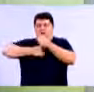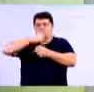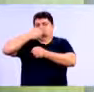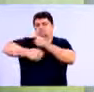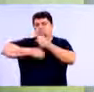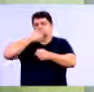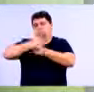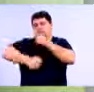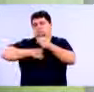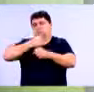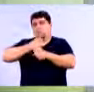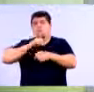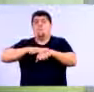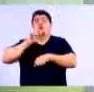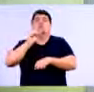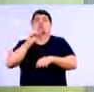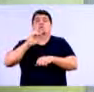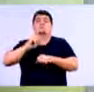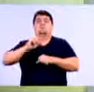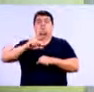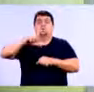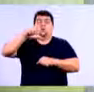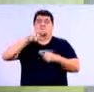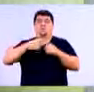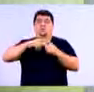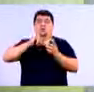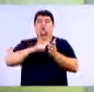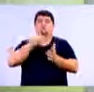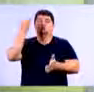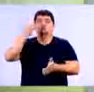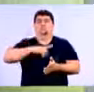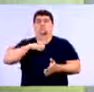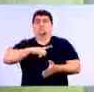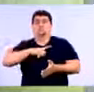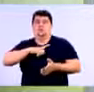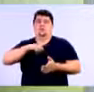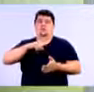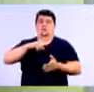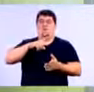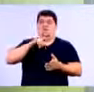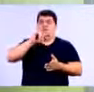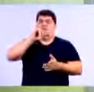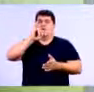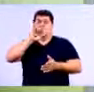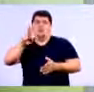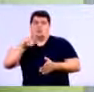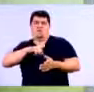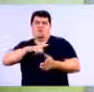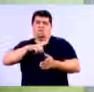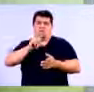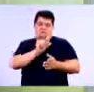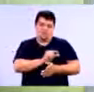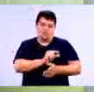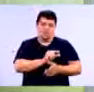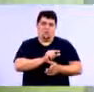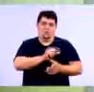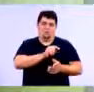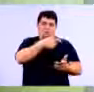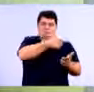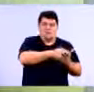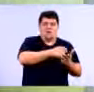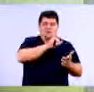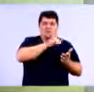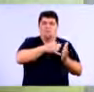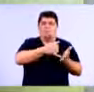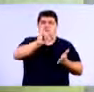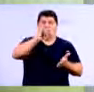mais rentabilidade você tem, porque são juros compostos, e a alíquota do imposto de renda ela vai ser menor. Então você começa com uma alíquota